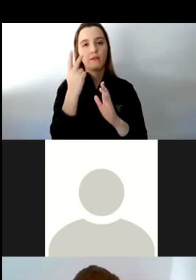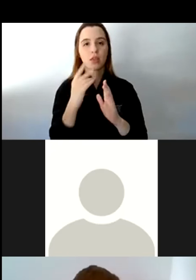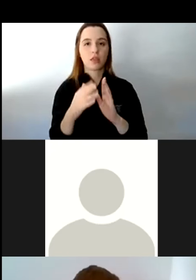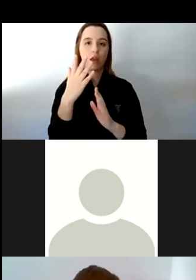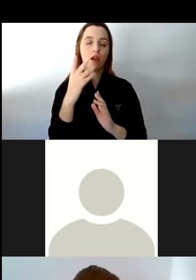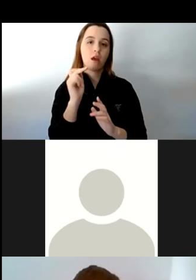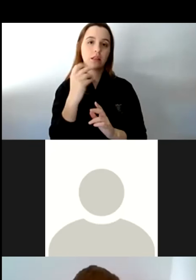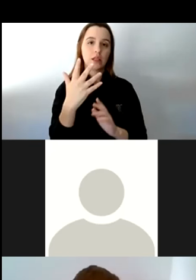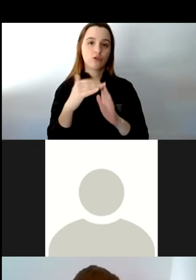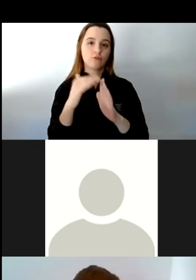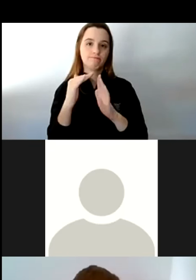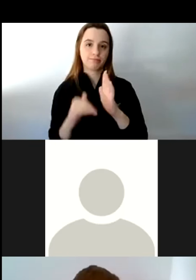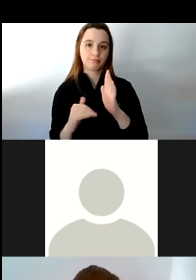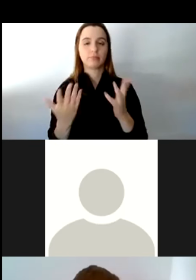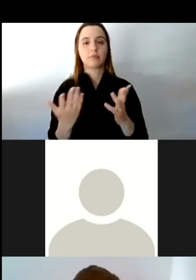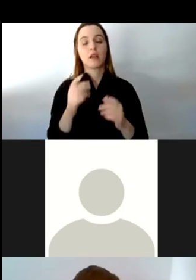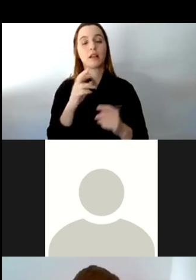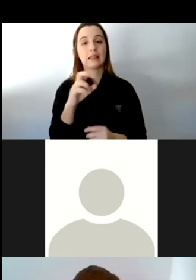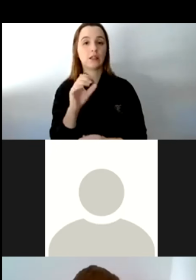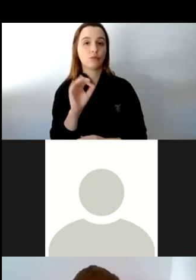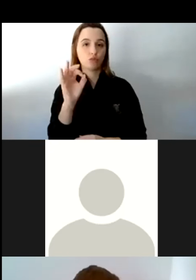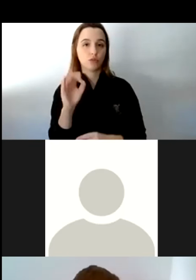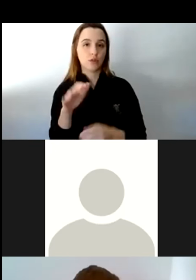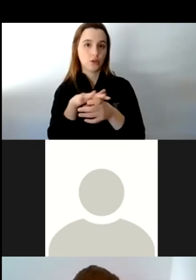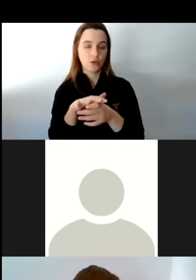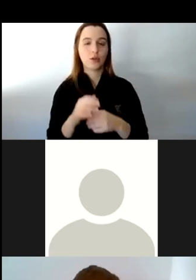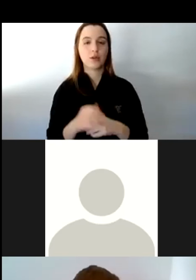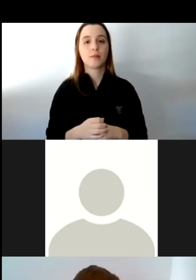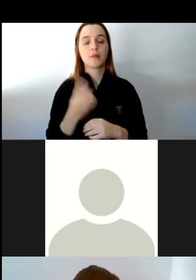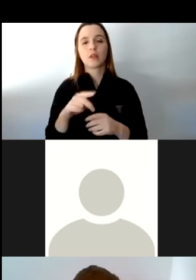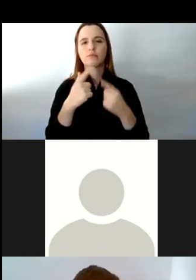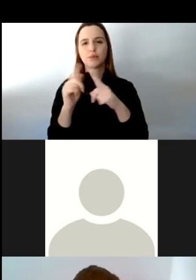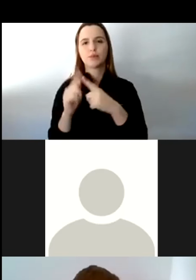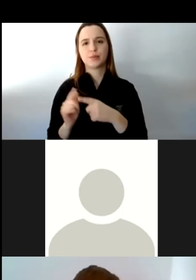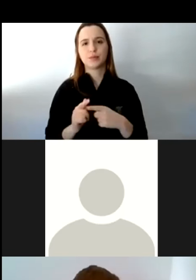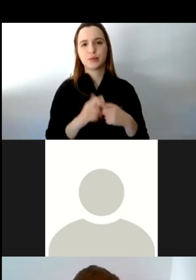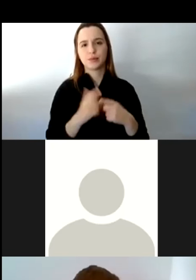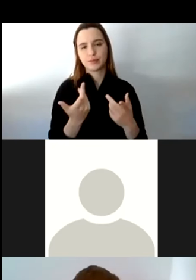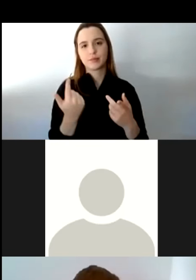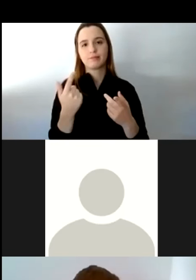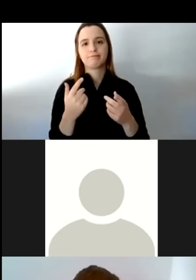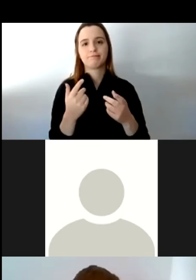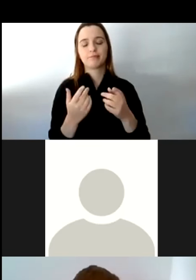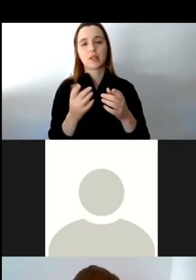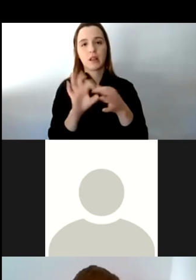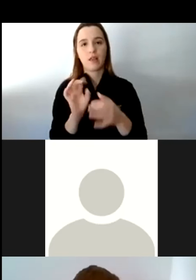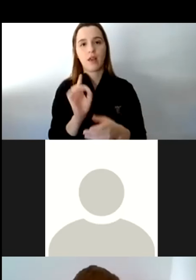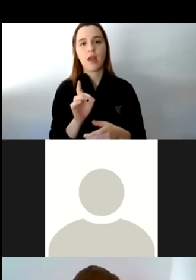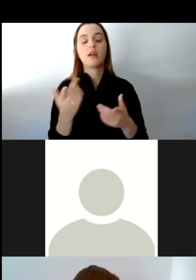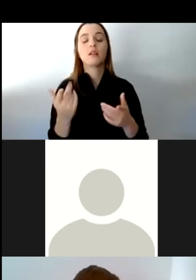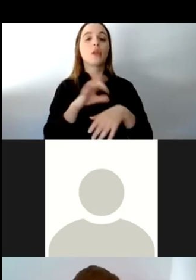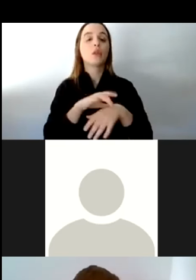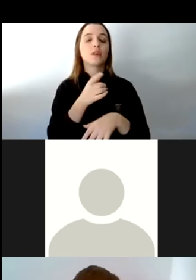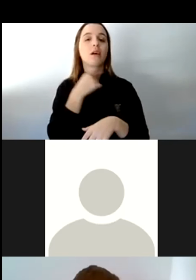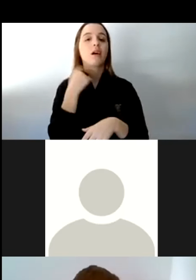de 30% dos casos. Estando estas doenças associadas a múltiplos fatores etiológicos, a definição de doença rara